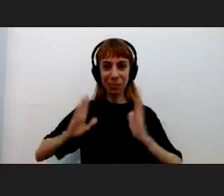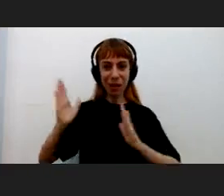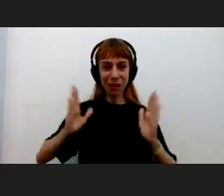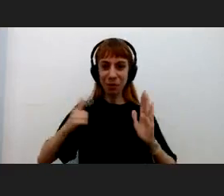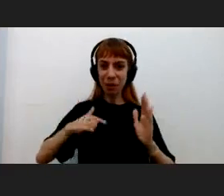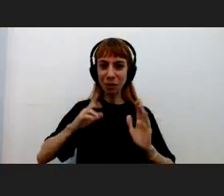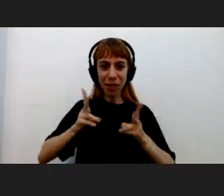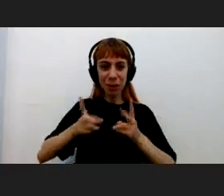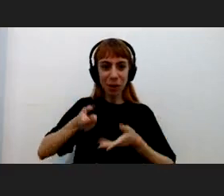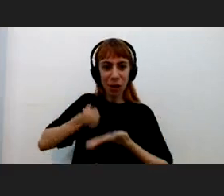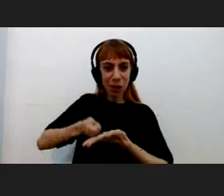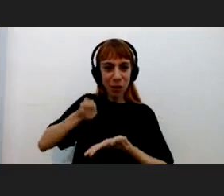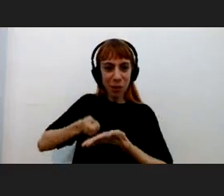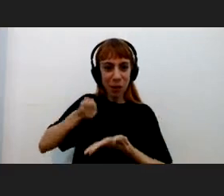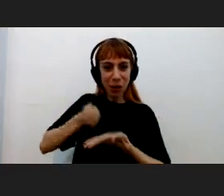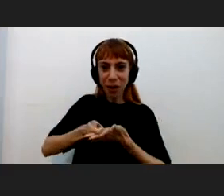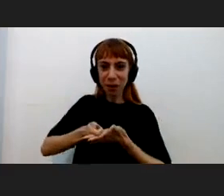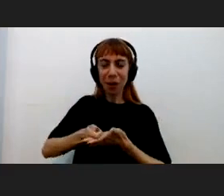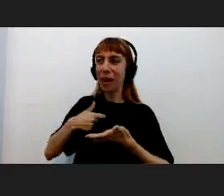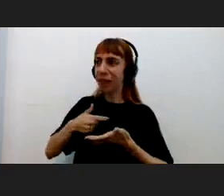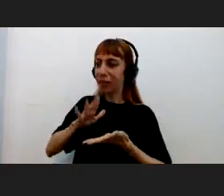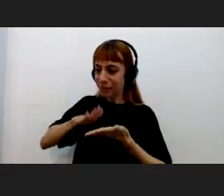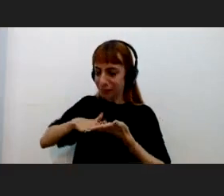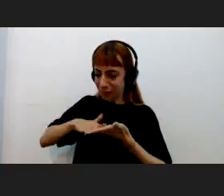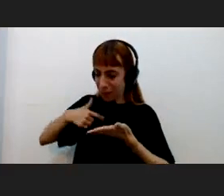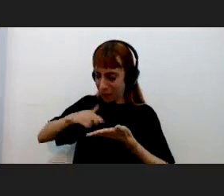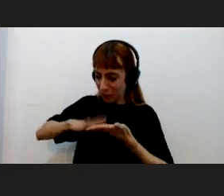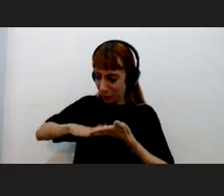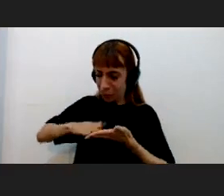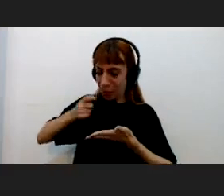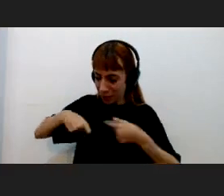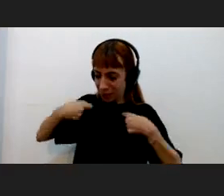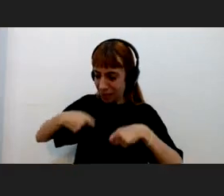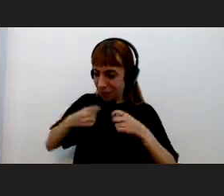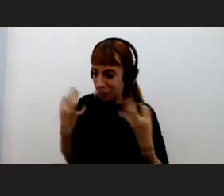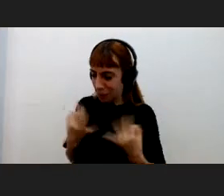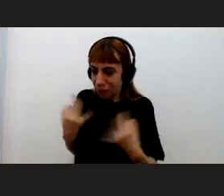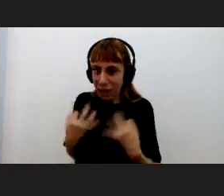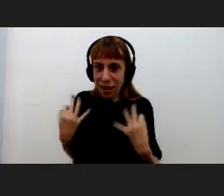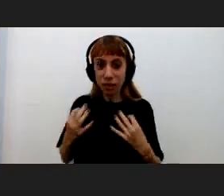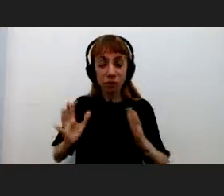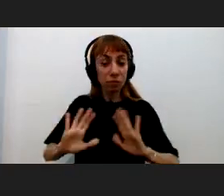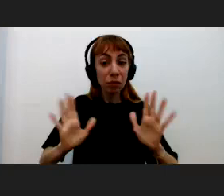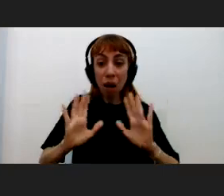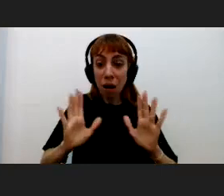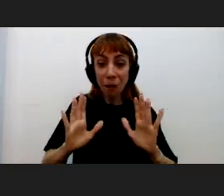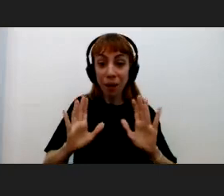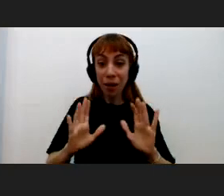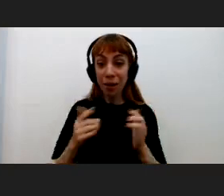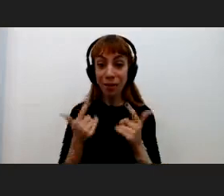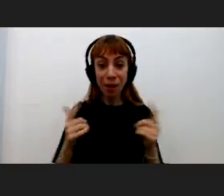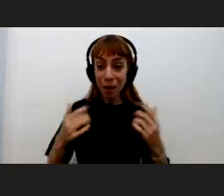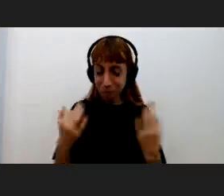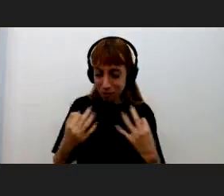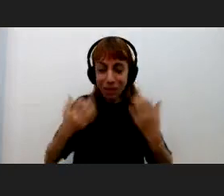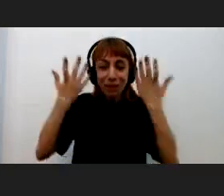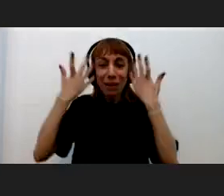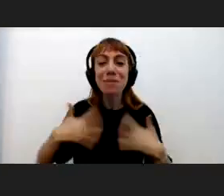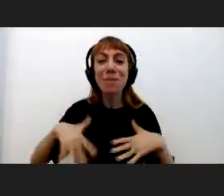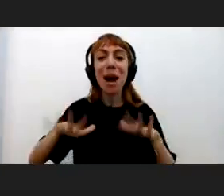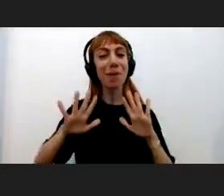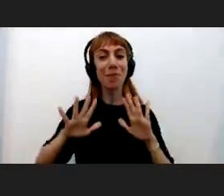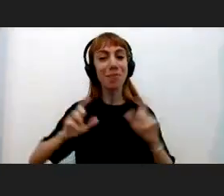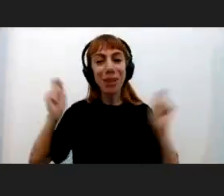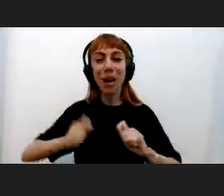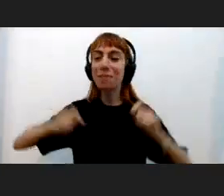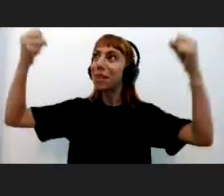assim, né? Existe uma imperfeição em tudo. É ela que permite a luz entrar. E aí eu lembrei de um conceito que eu acho que se